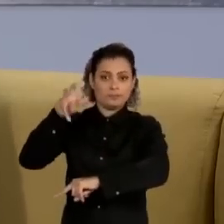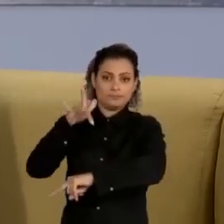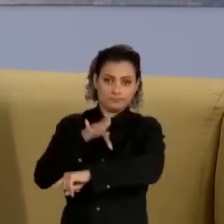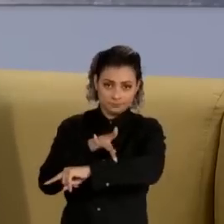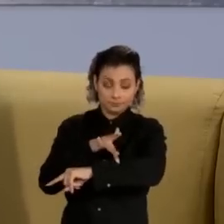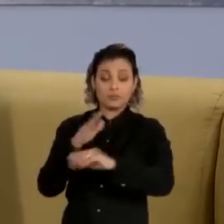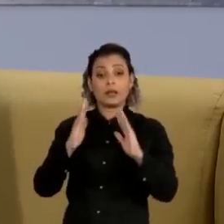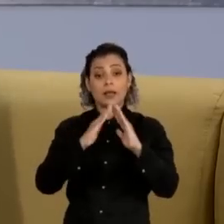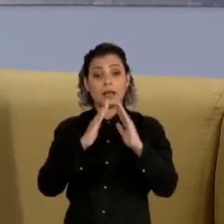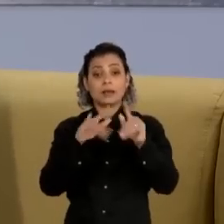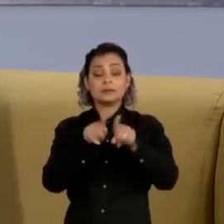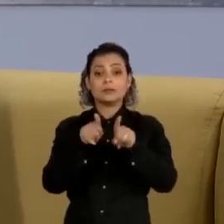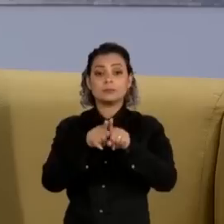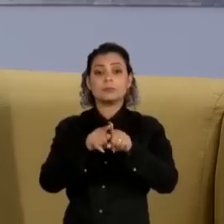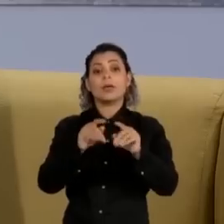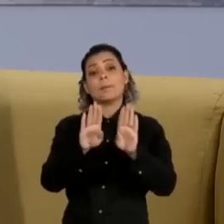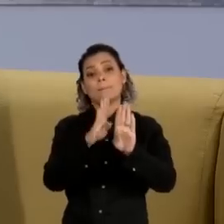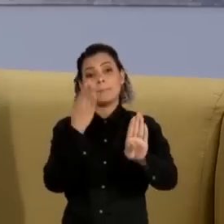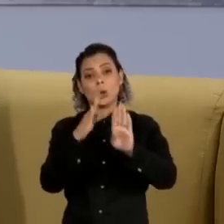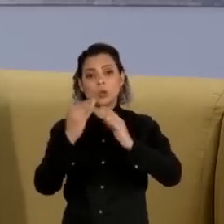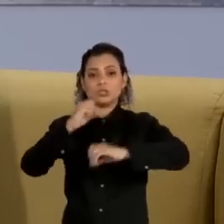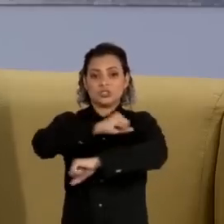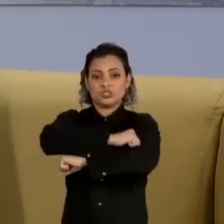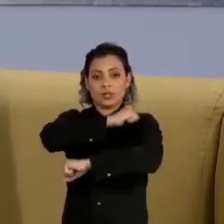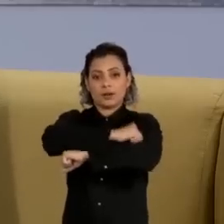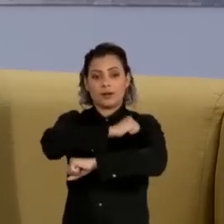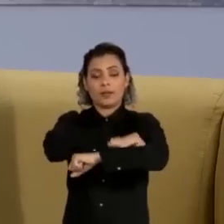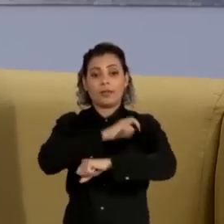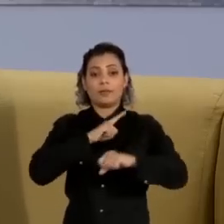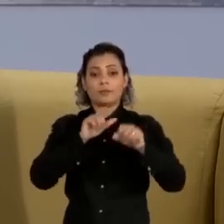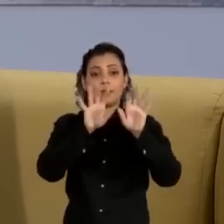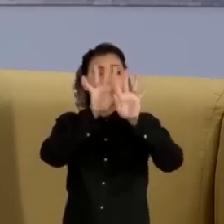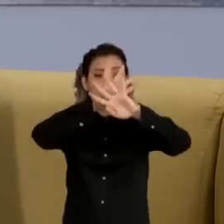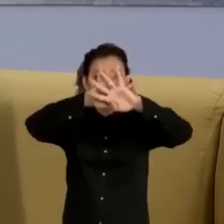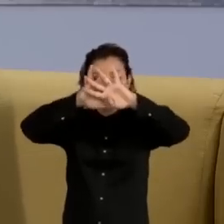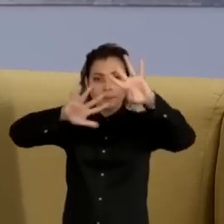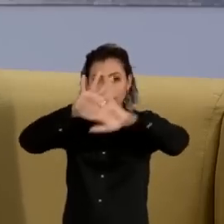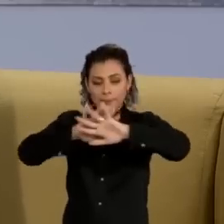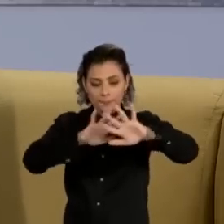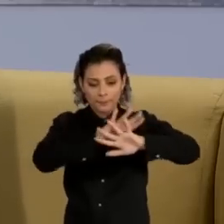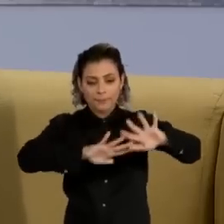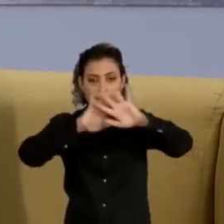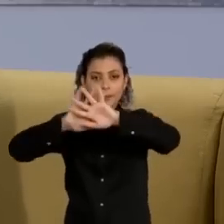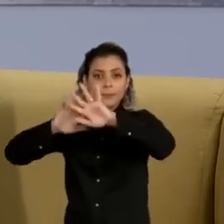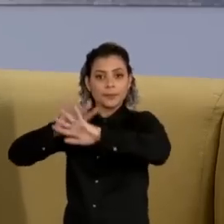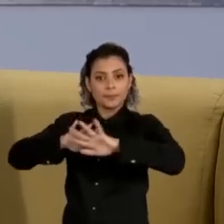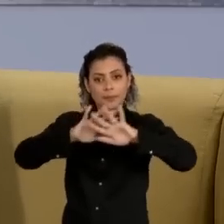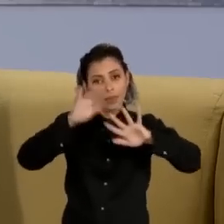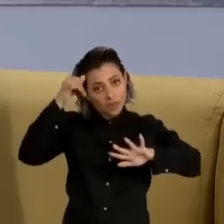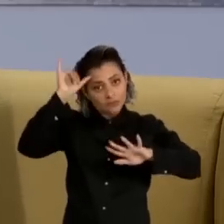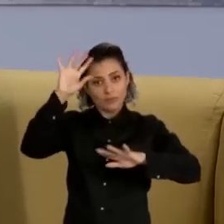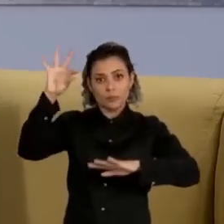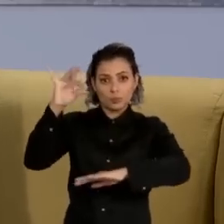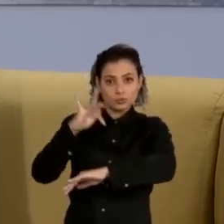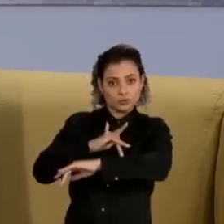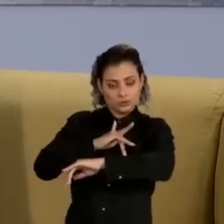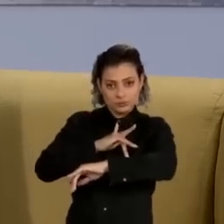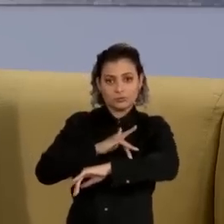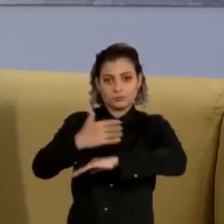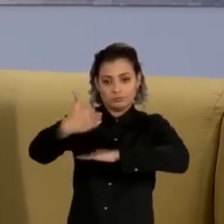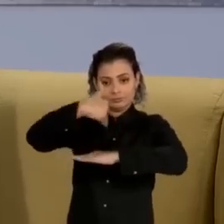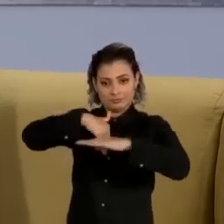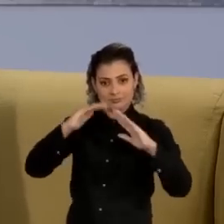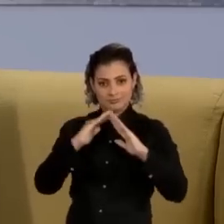pensar em telas, em portas e janelas e mosquiteiros na hora de dormir, né? Infelizmente, a